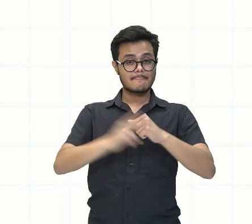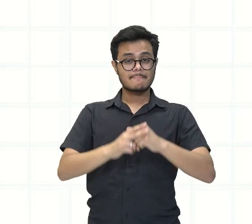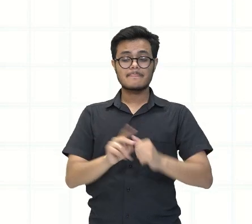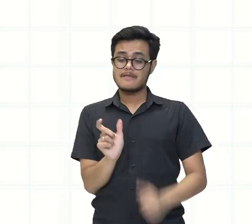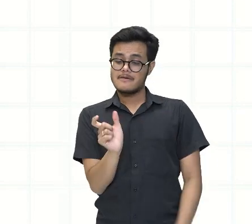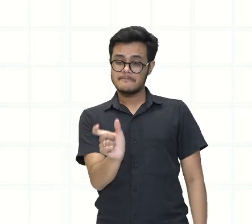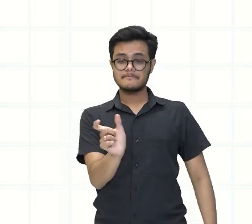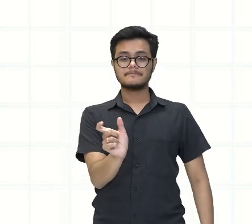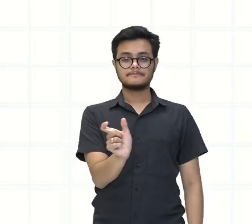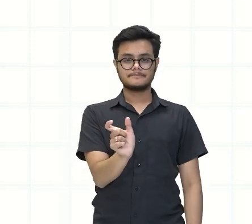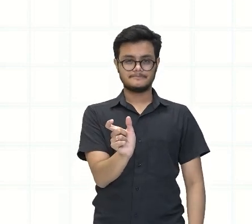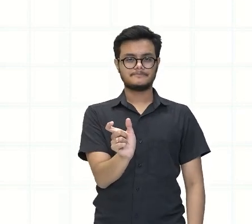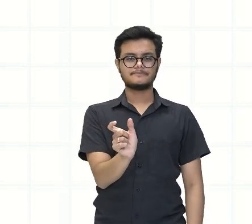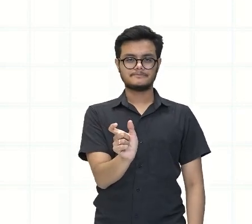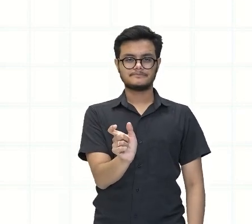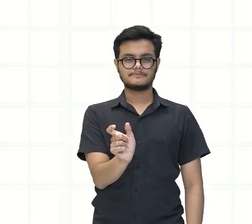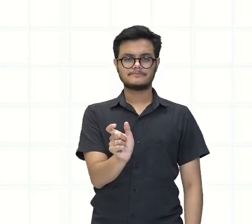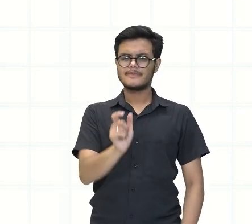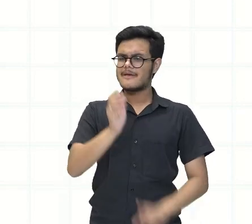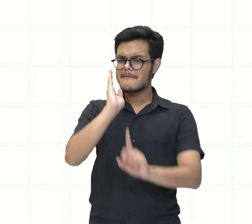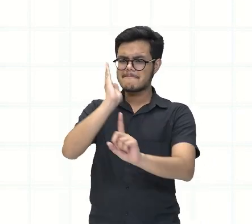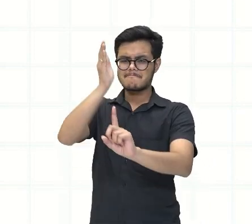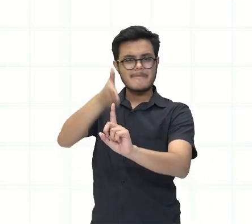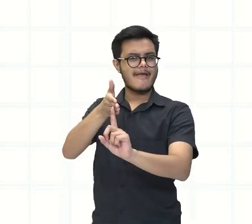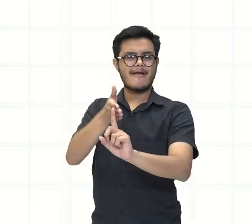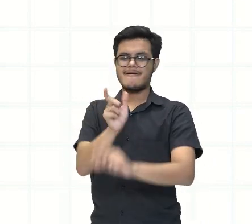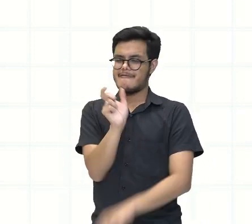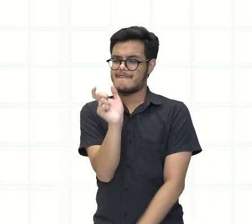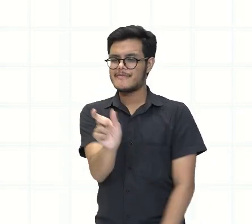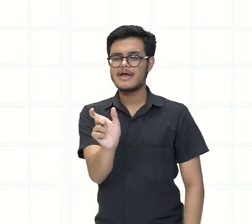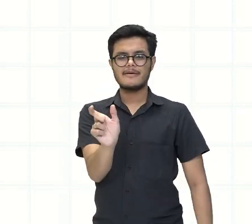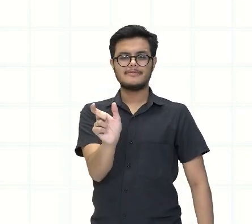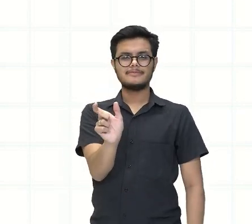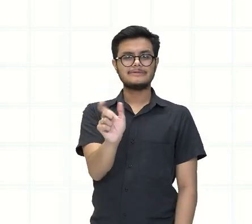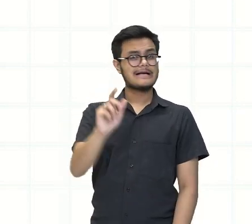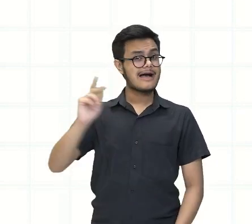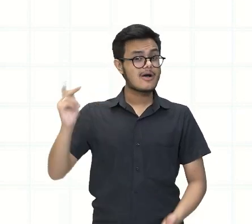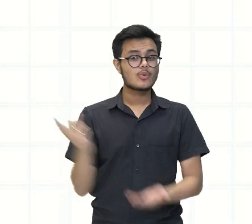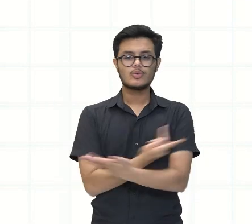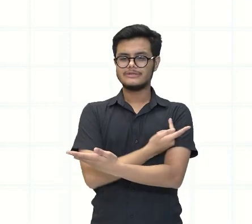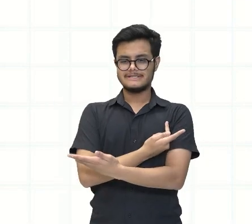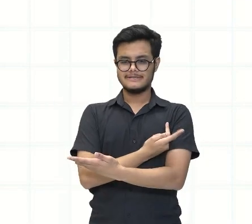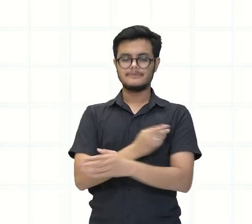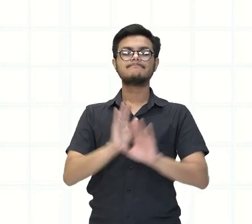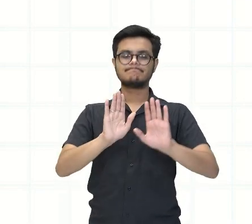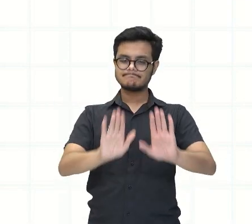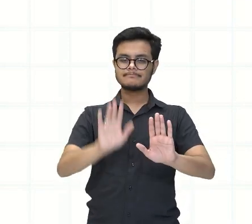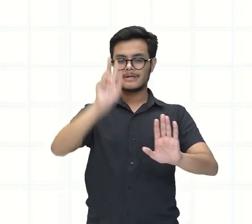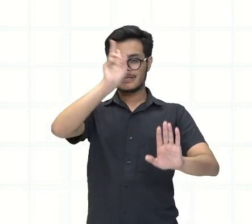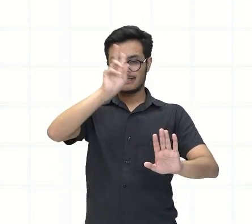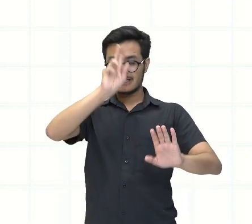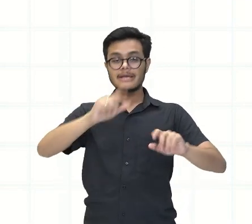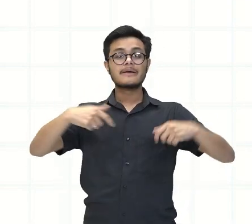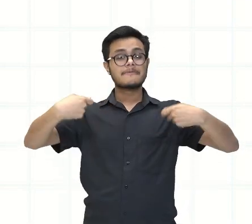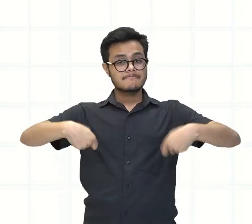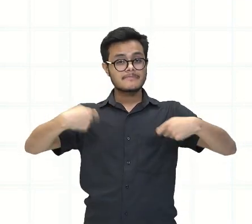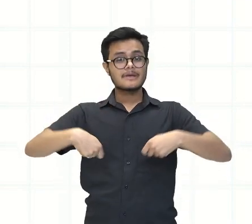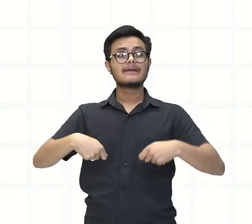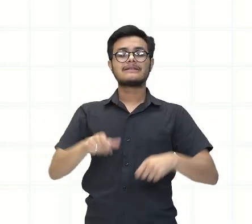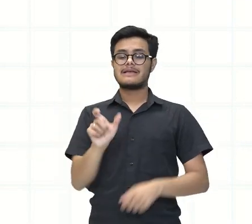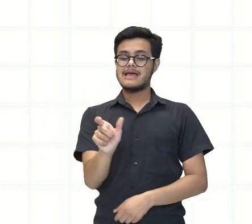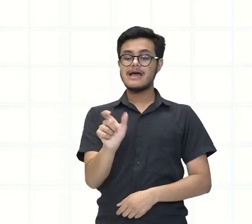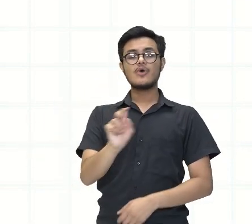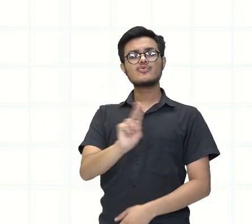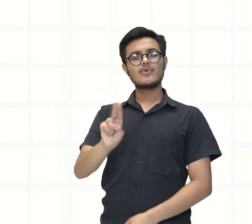característica de ser um verbo significativo, um verbo de ação, lembrem-se disso, ele é o núcleo